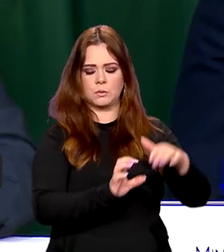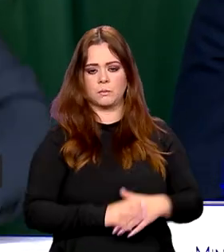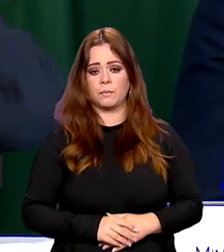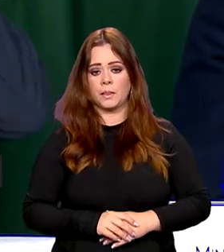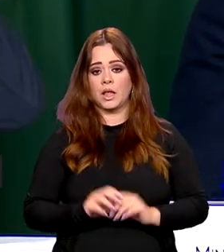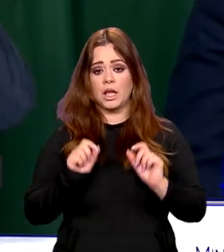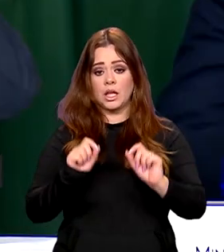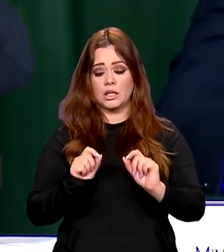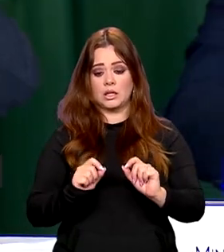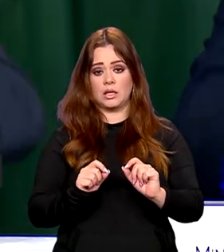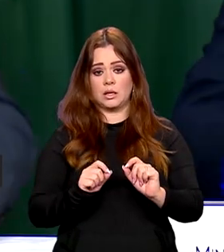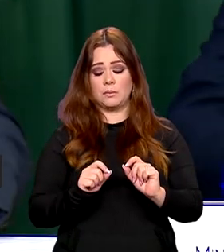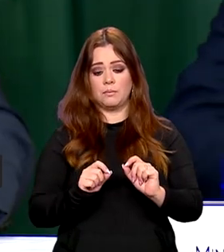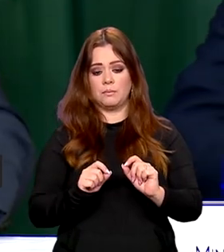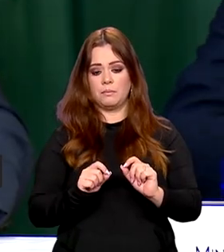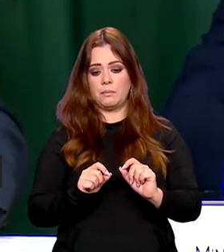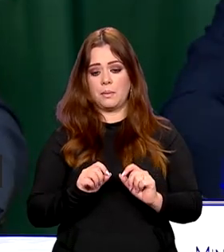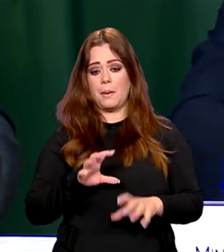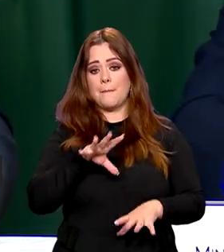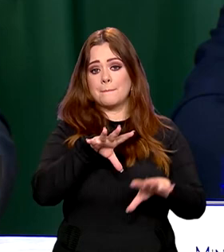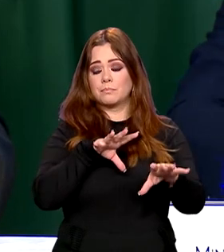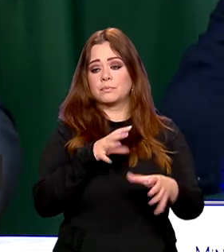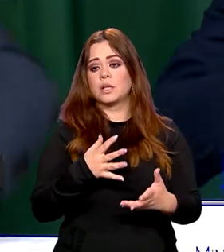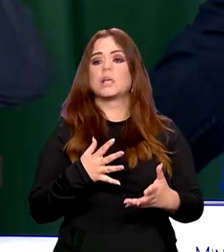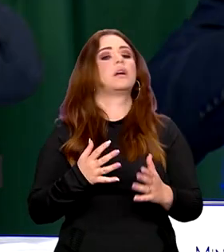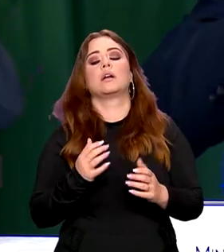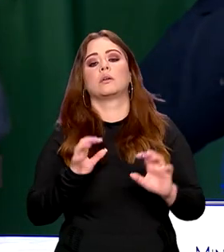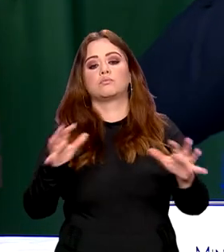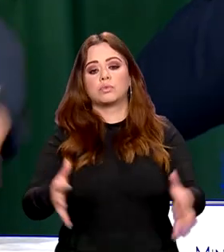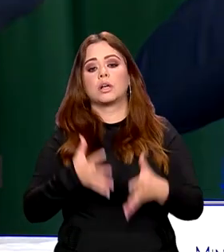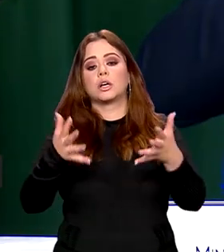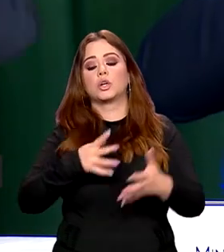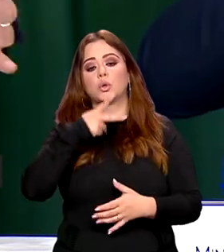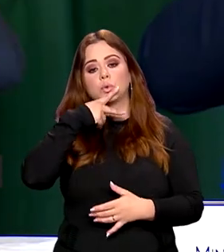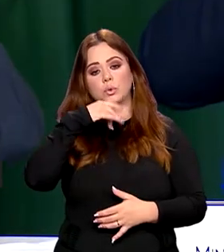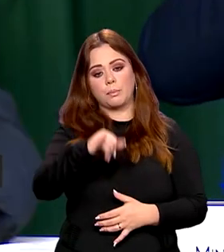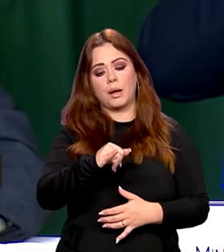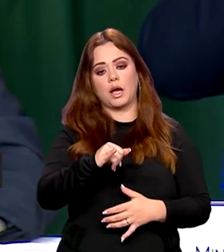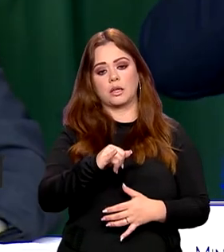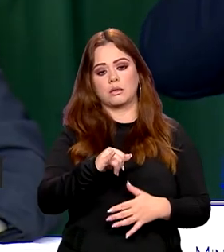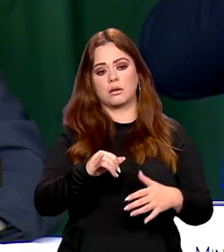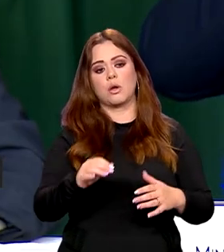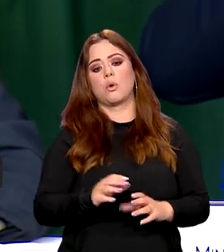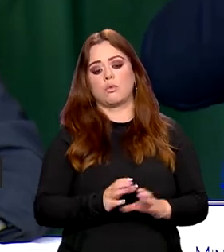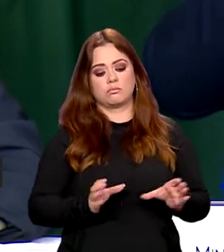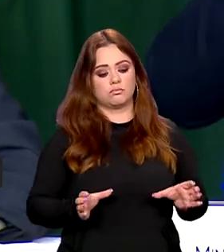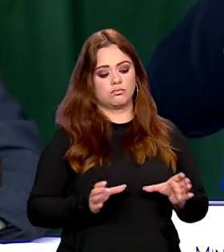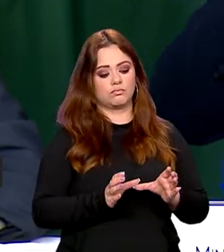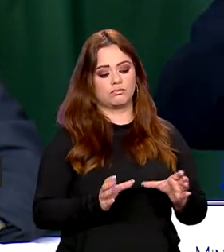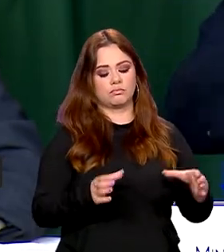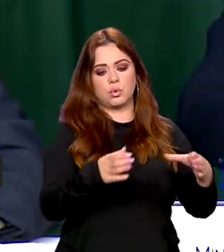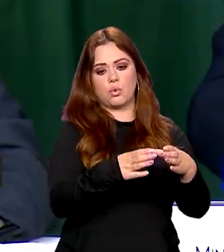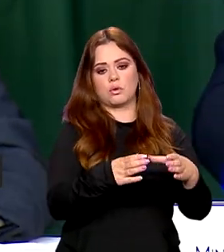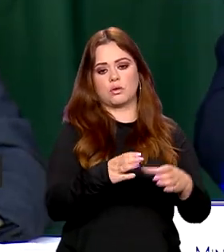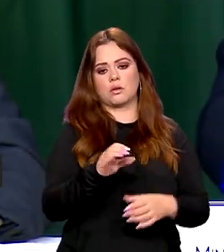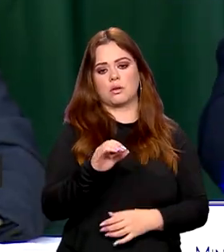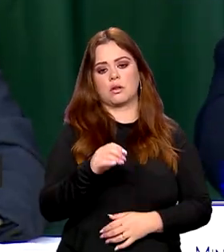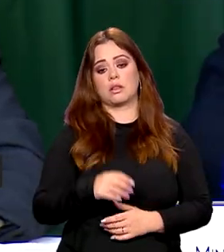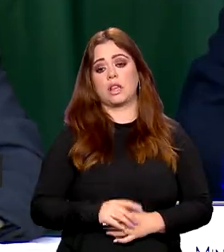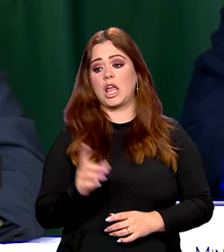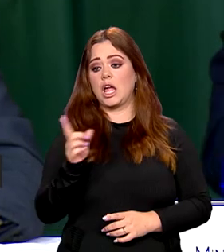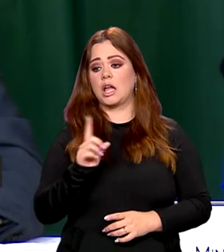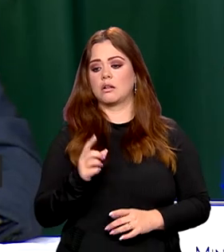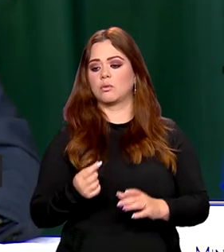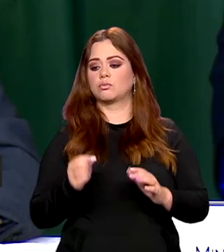que herdou uma fundição do pai há 40 anos atrás e a fundição continua do mesmo jeito. Ele não investiu